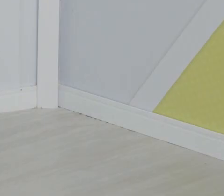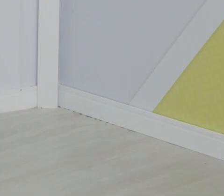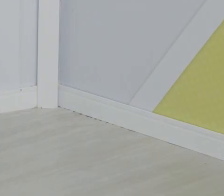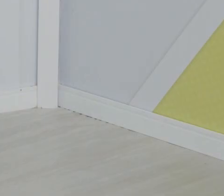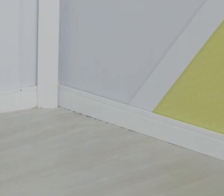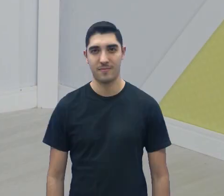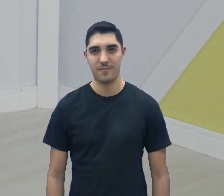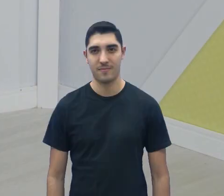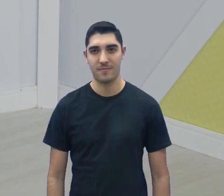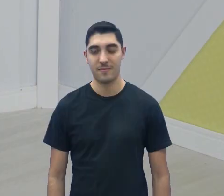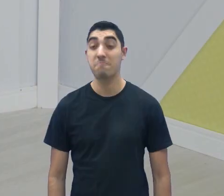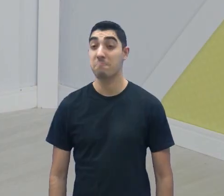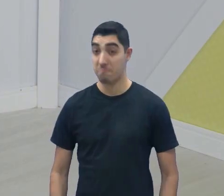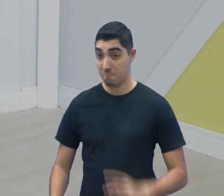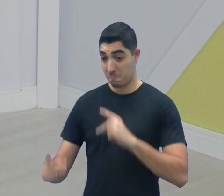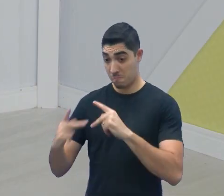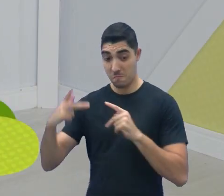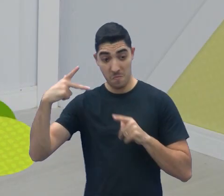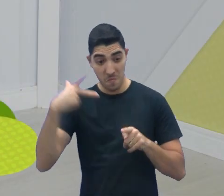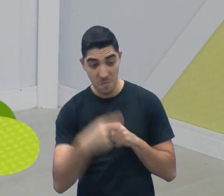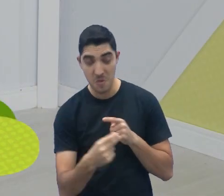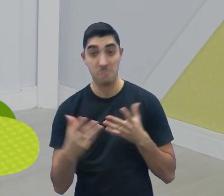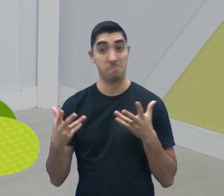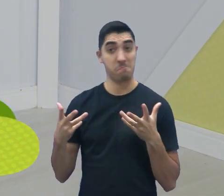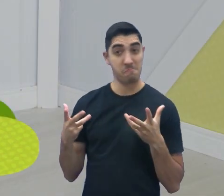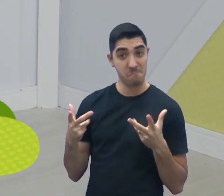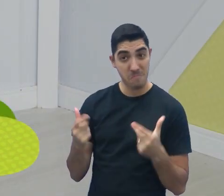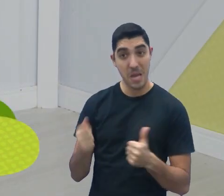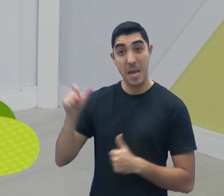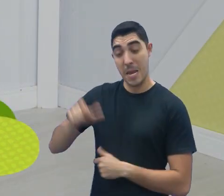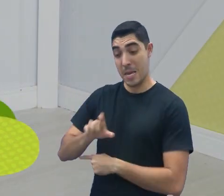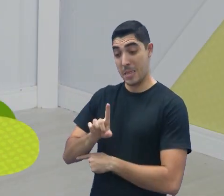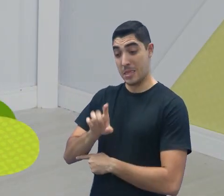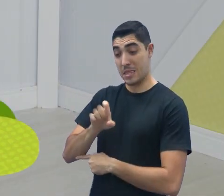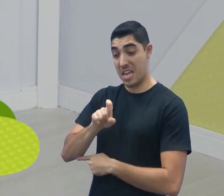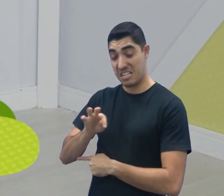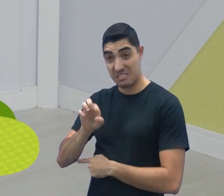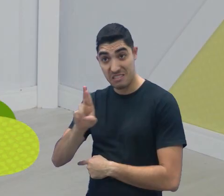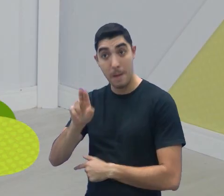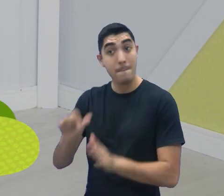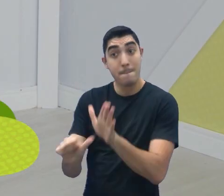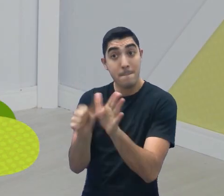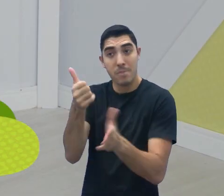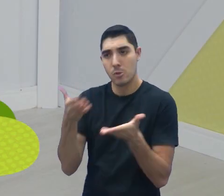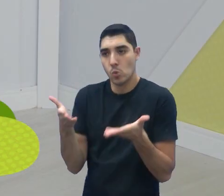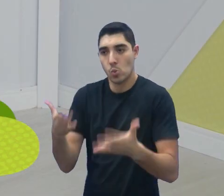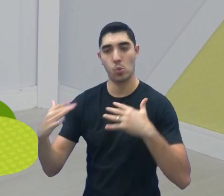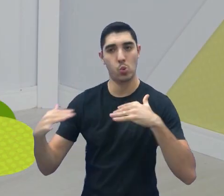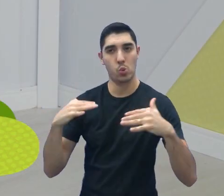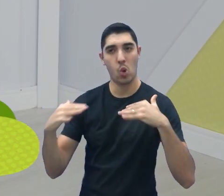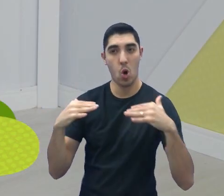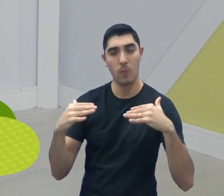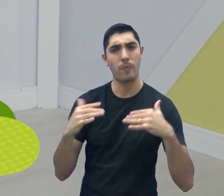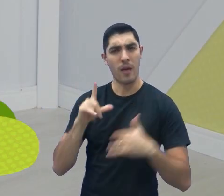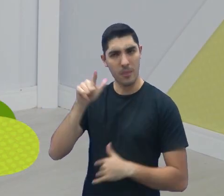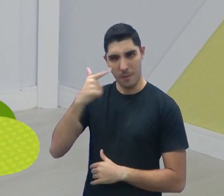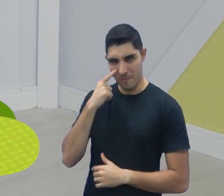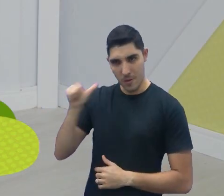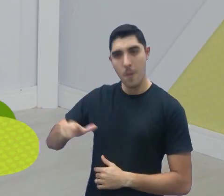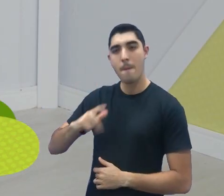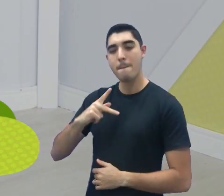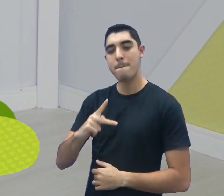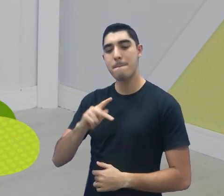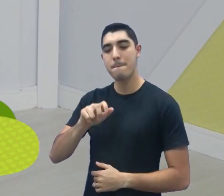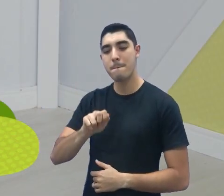Bela vitória da equipe do São José, melhor ainda a estreia do Dexter McClanahan. Agora a gente viu ali, né, na reta final ali da matéria, o Paulinho Louco com a sua